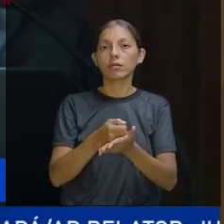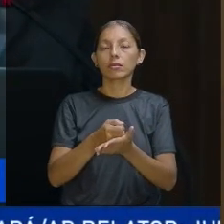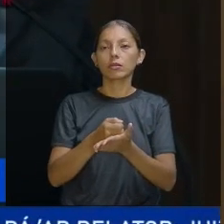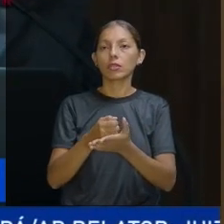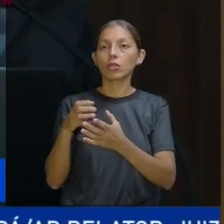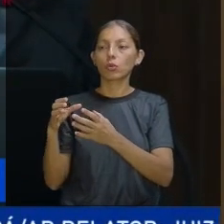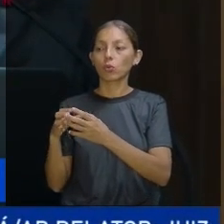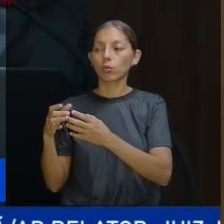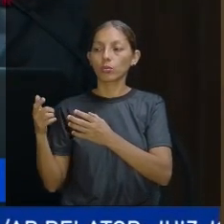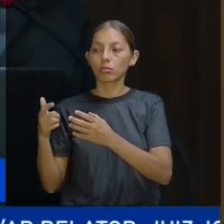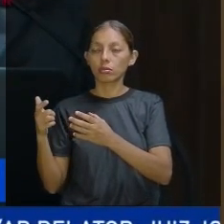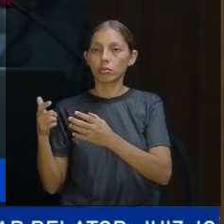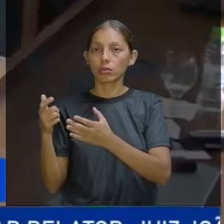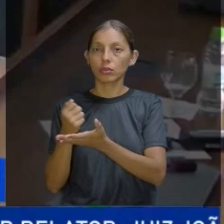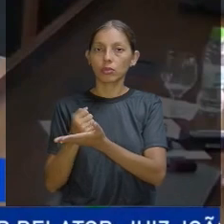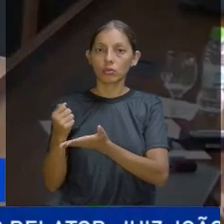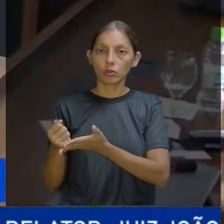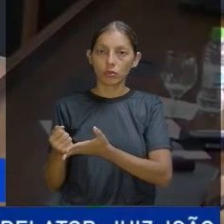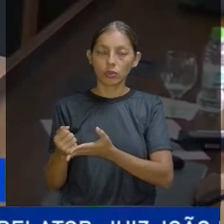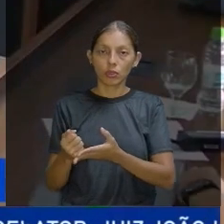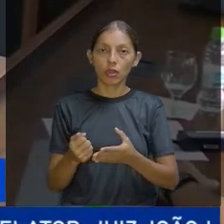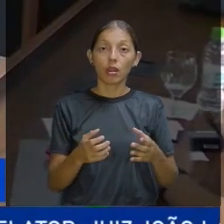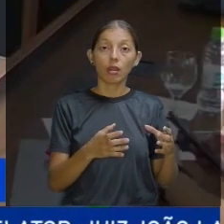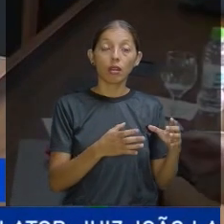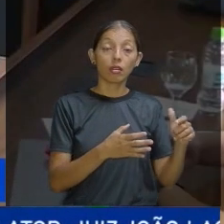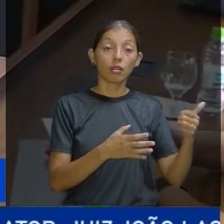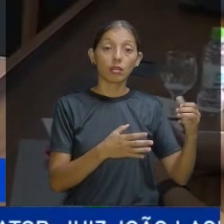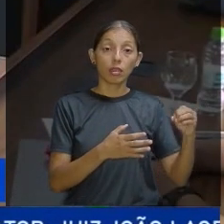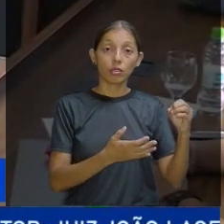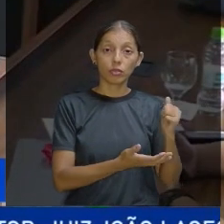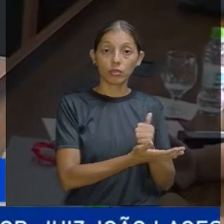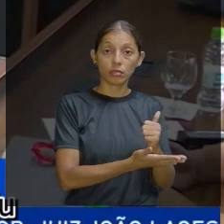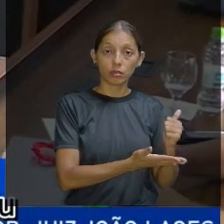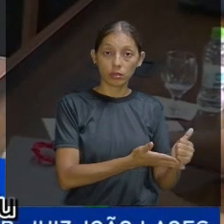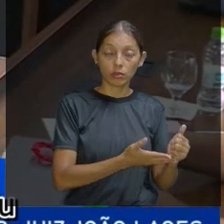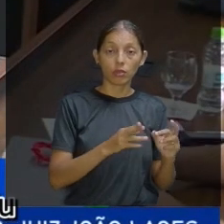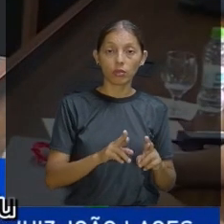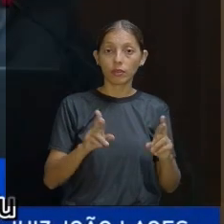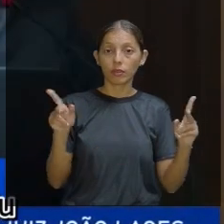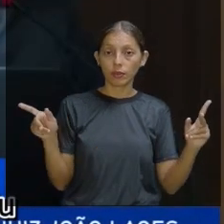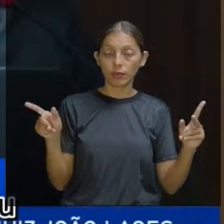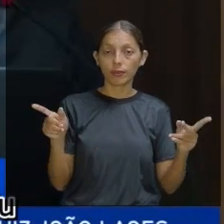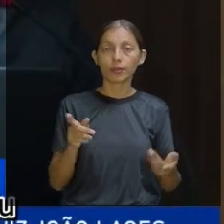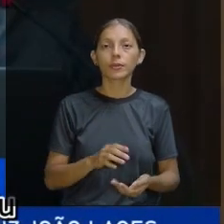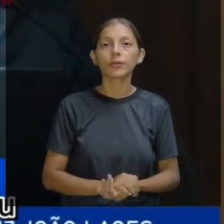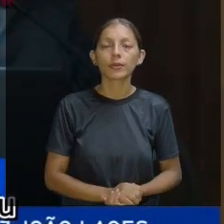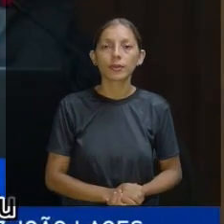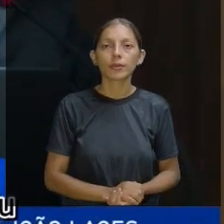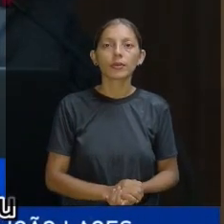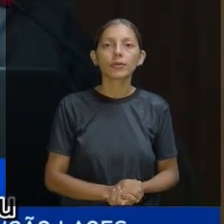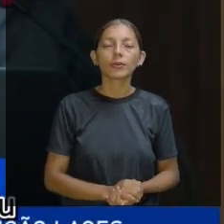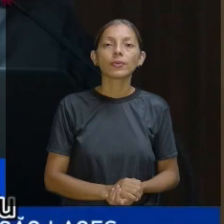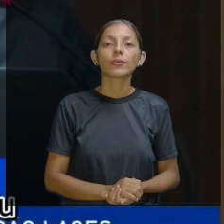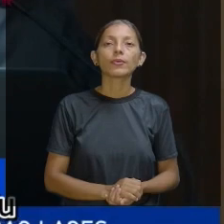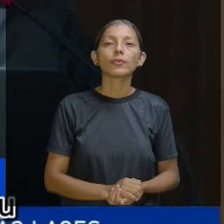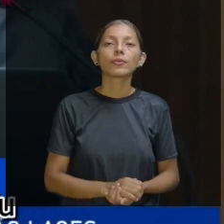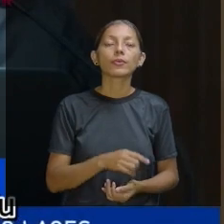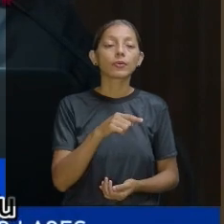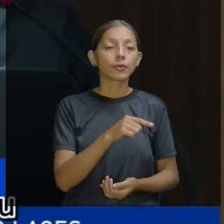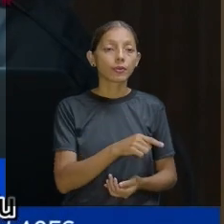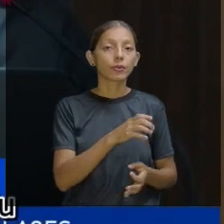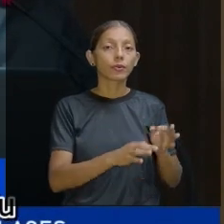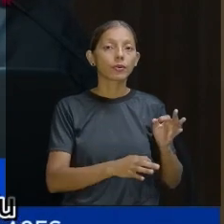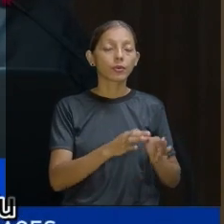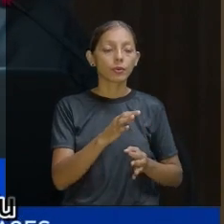o processamento e julgamento dos processos de prestação de contas. Diante do impasse, o juízo da 10ª Zona